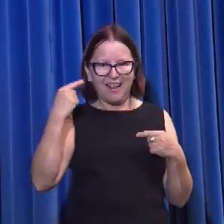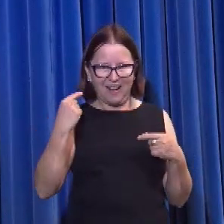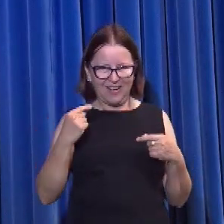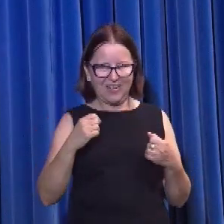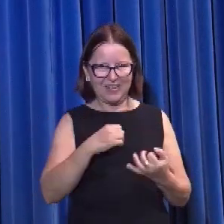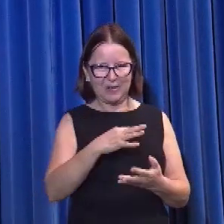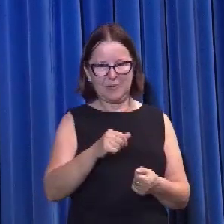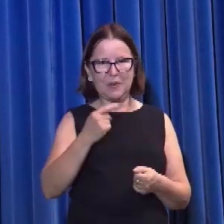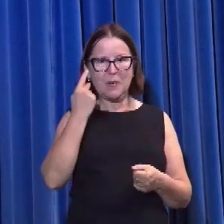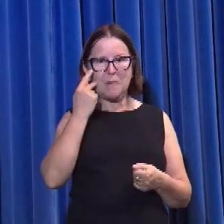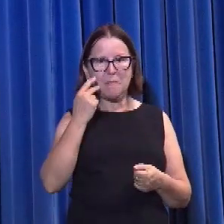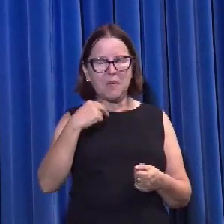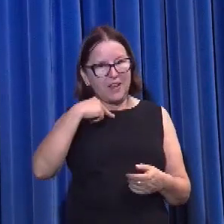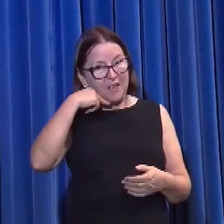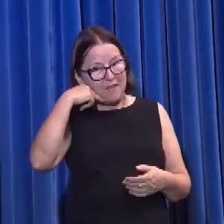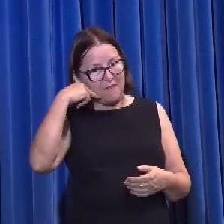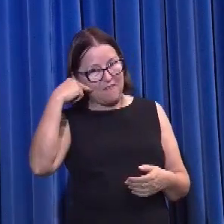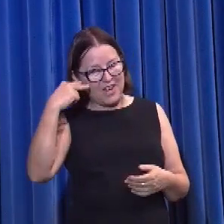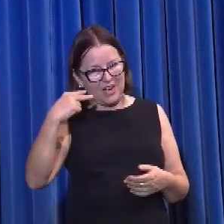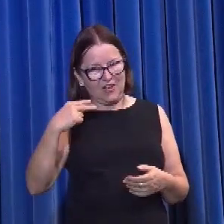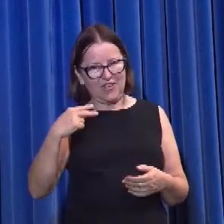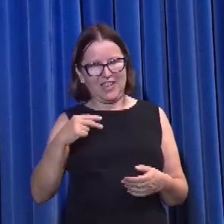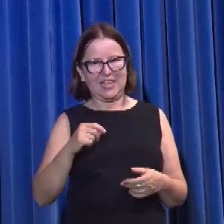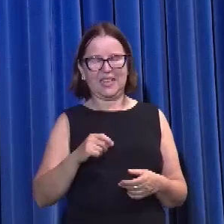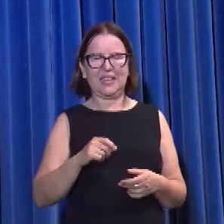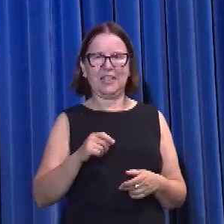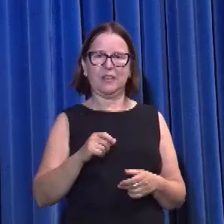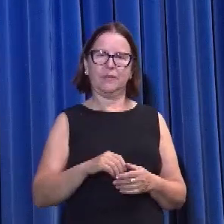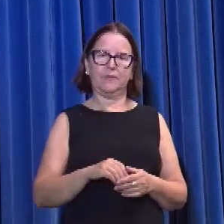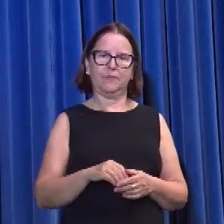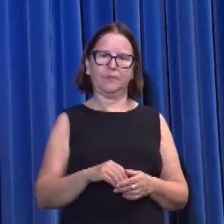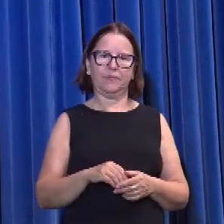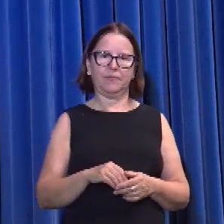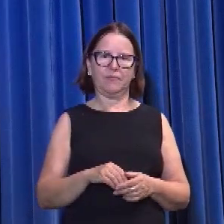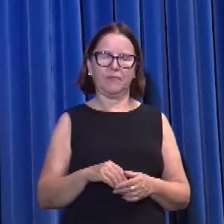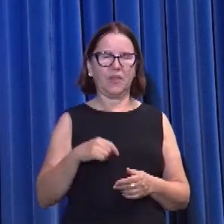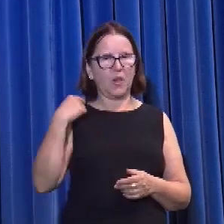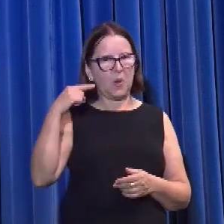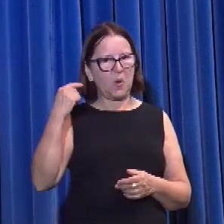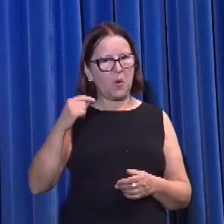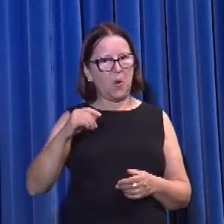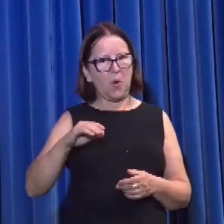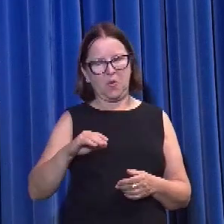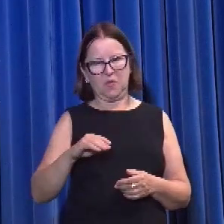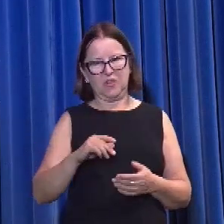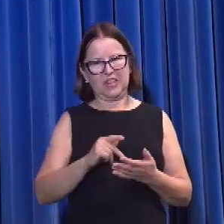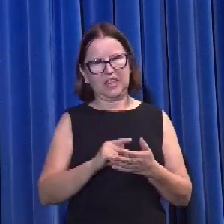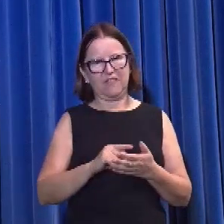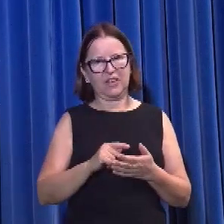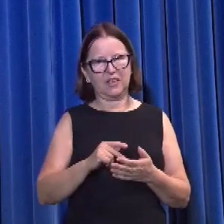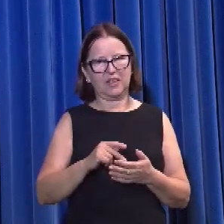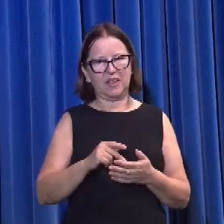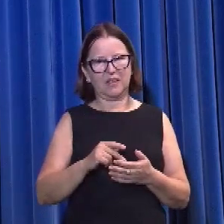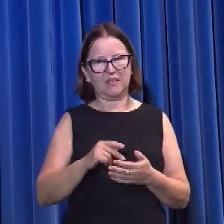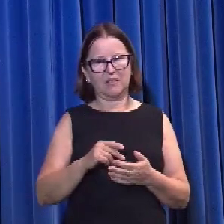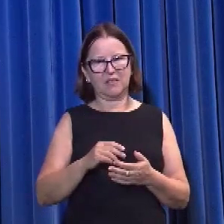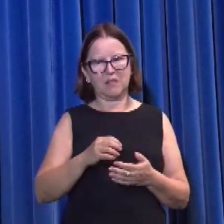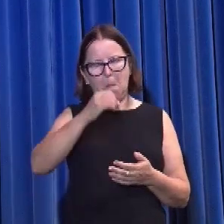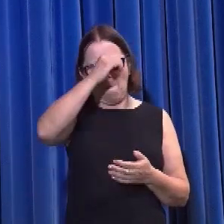para envergonhar, que esses loucos aqui é tolos. São os